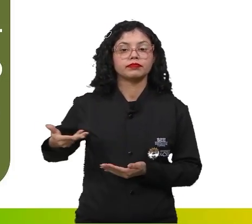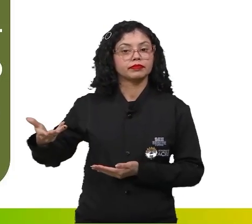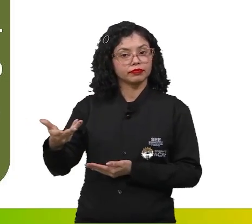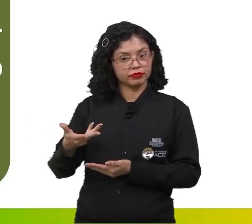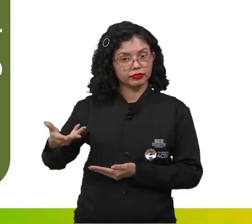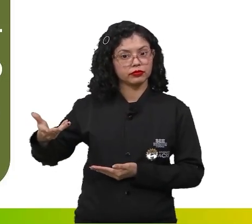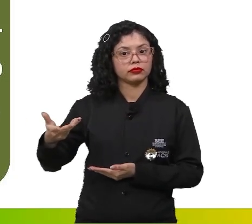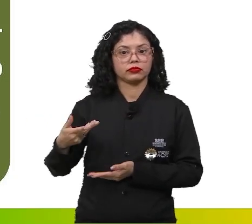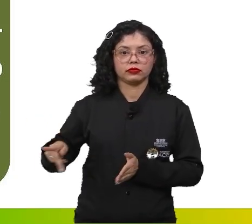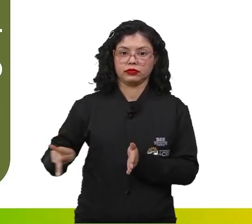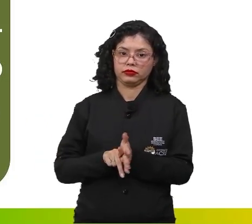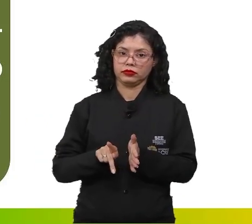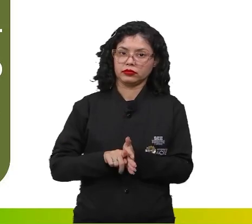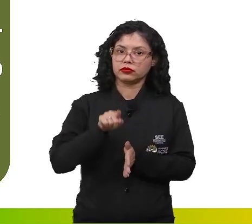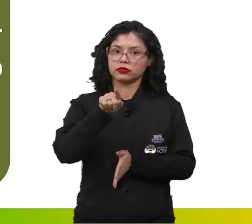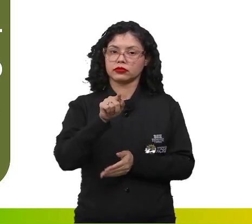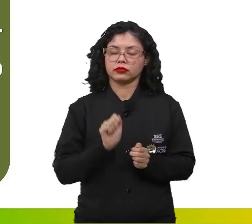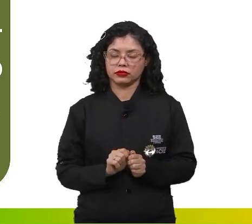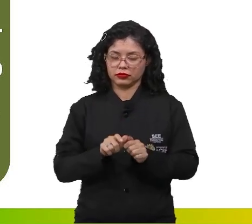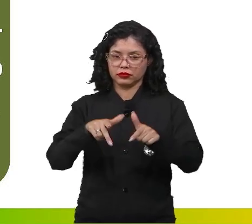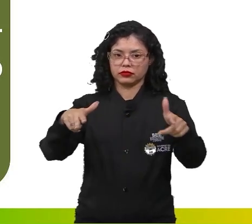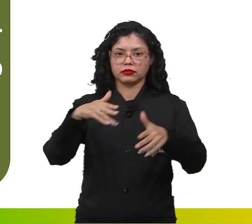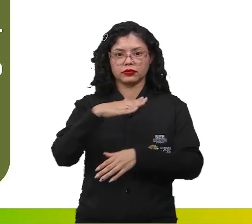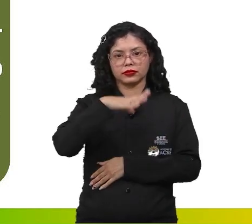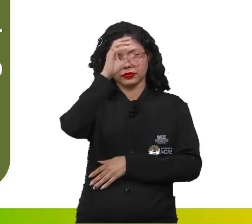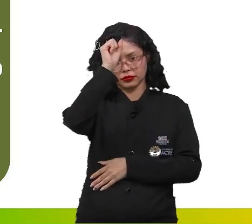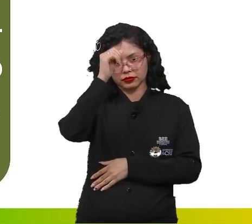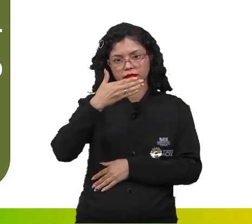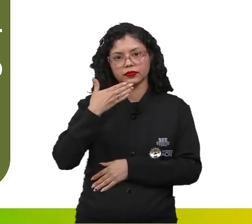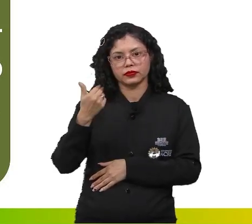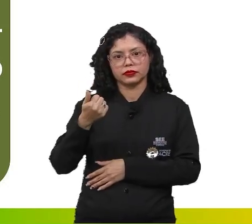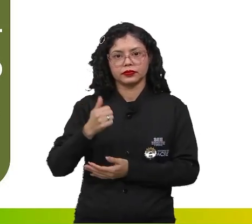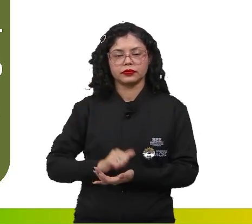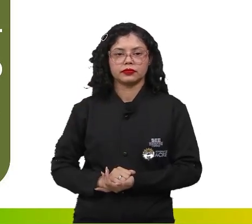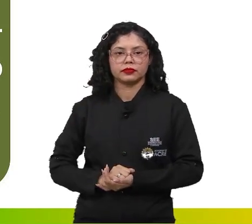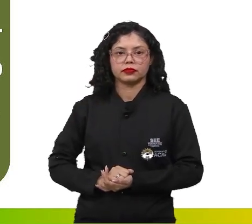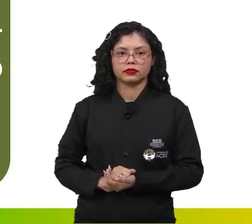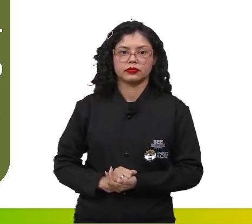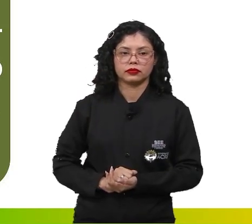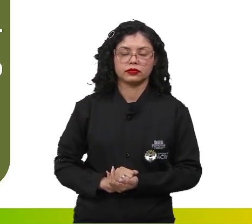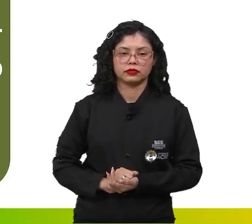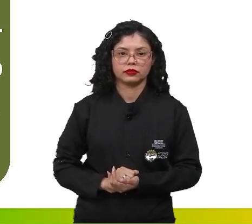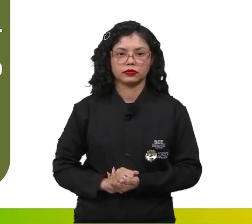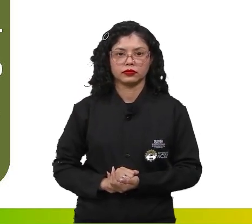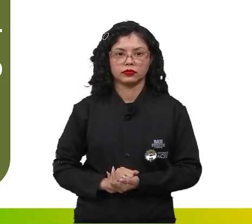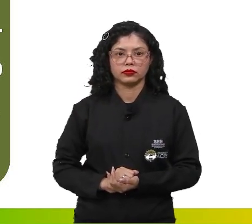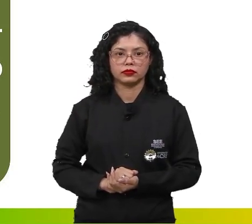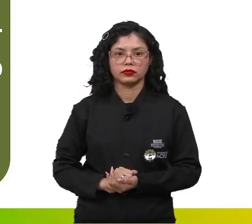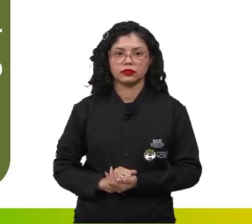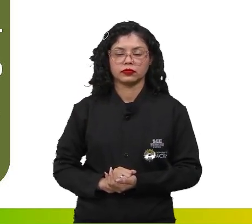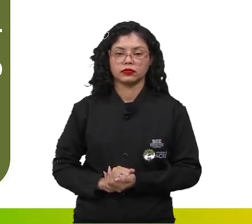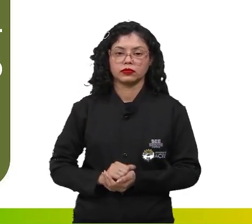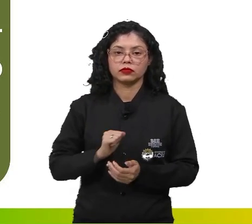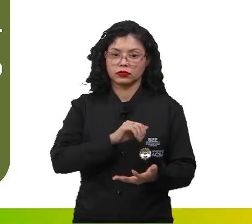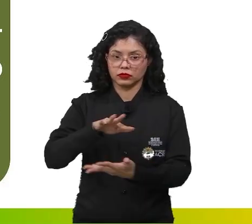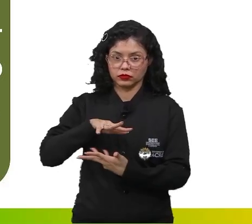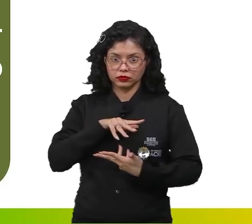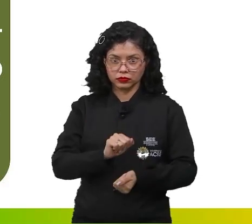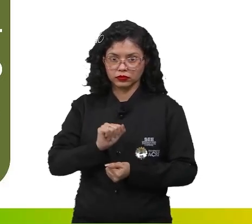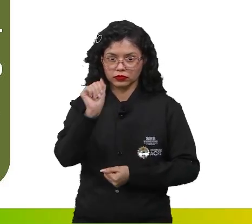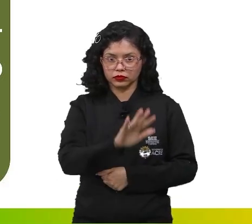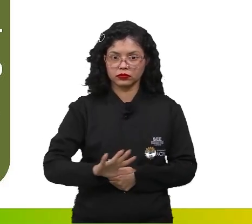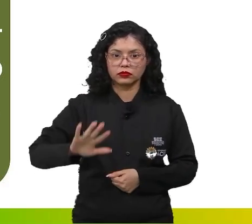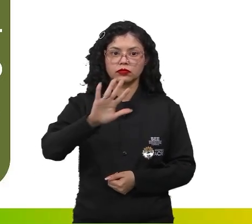base primordial para você expandir aí os seus conhecimentos. Então, diáspora aí é uma dispersão